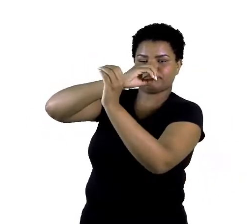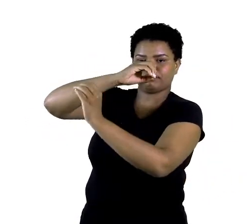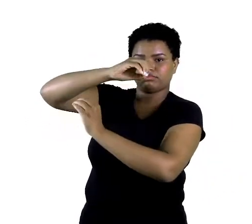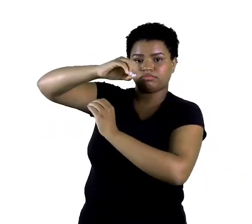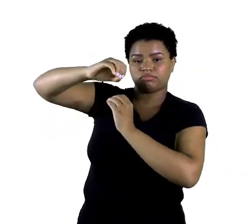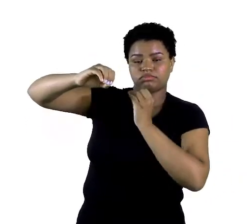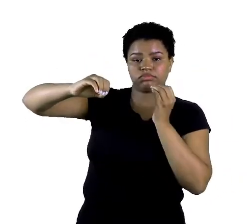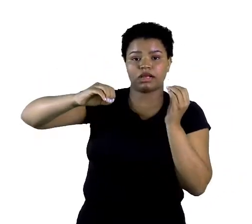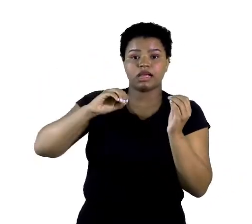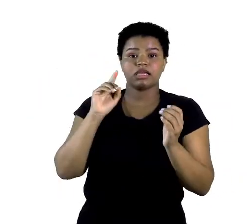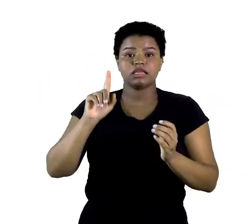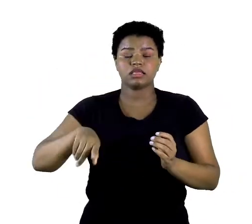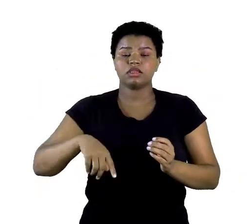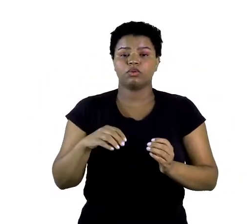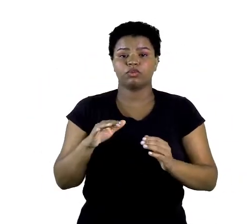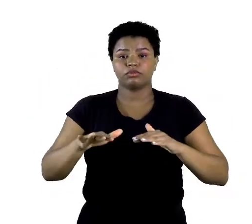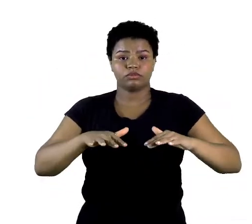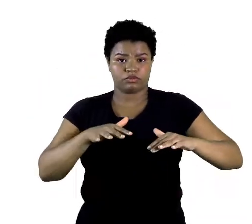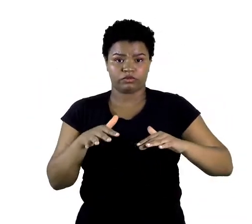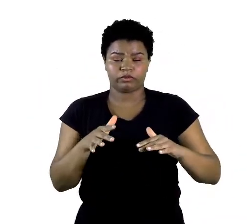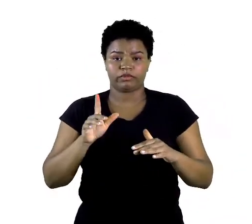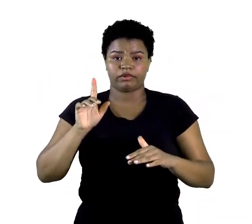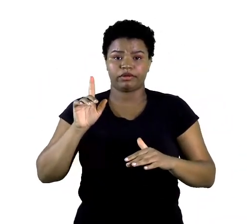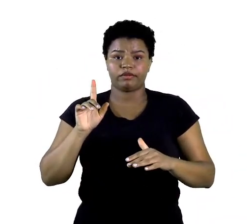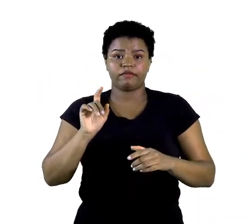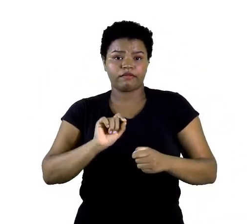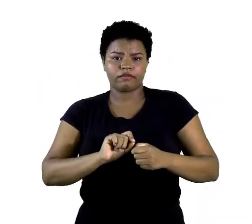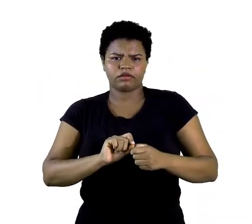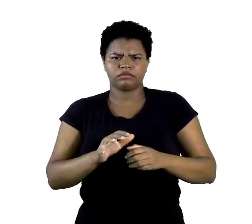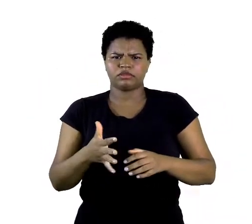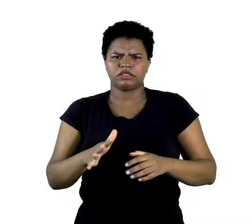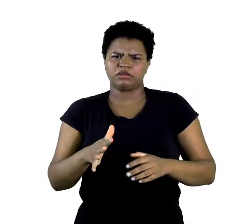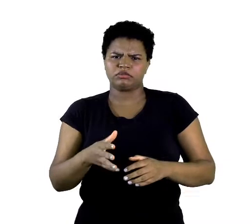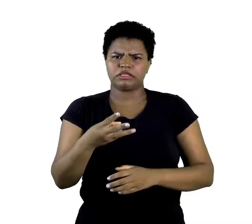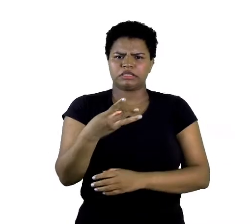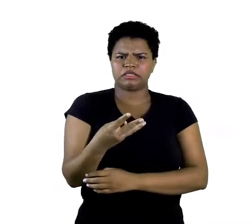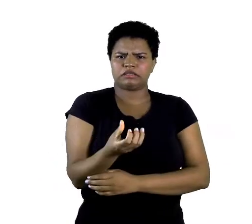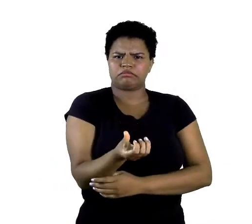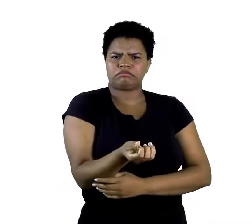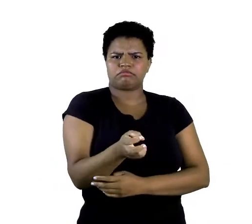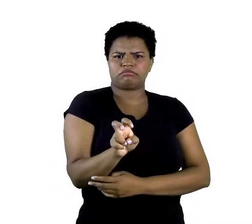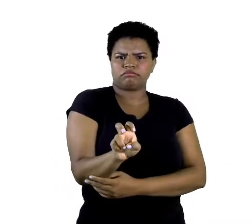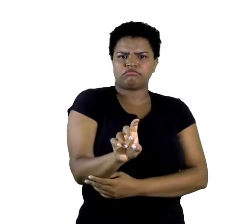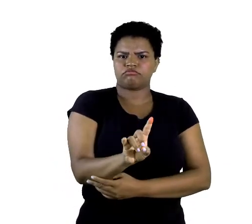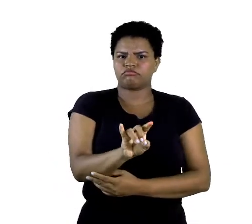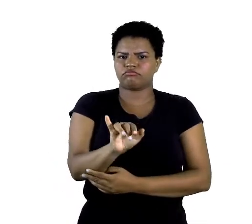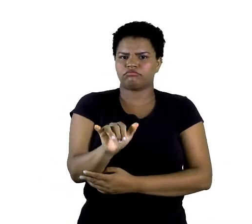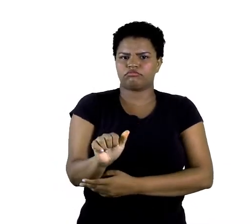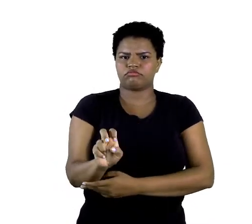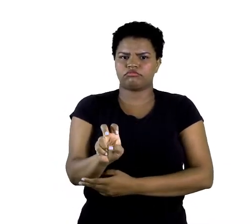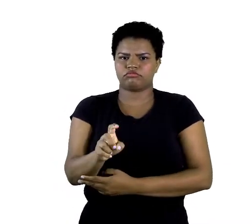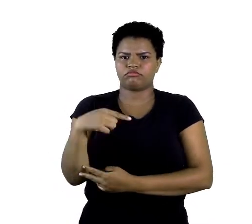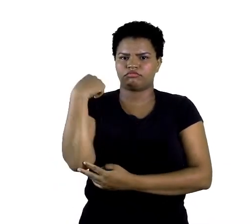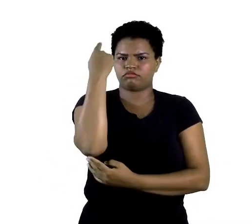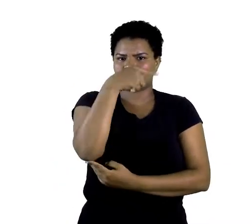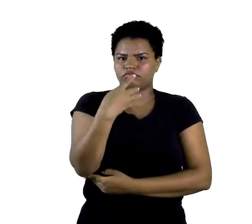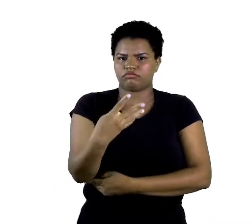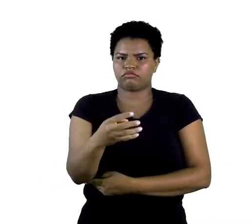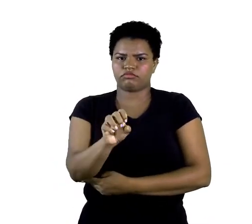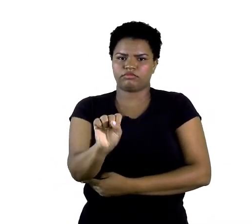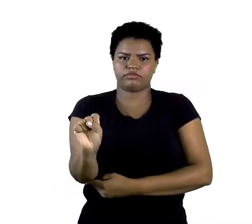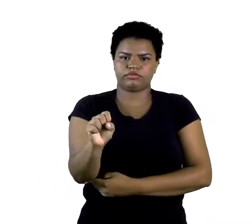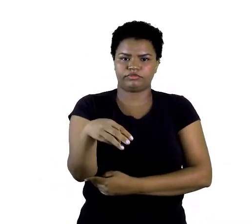movimento de translação é realizado em aproximadamente 365 dias, 5 horas, 48 minutos.